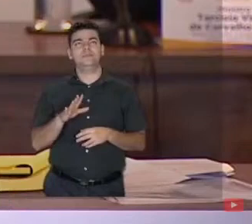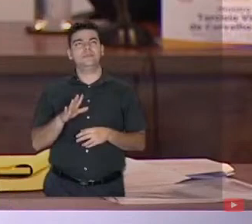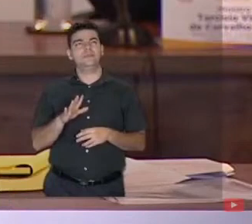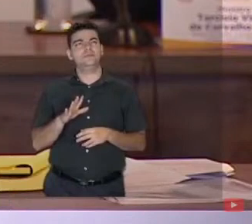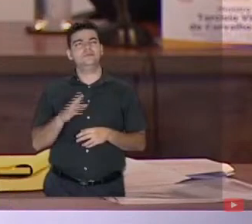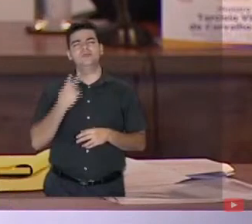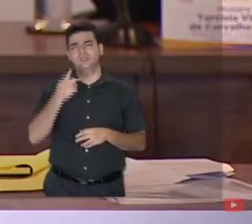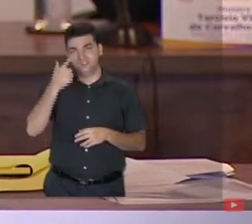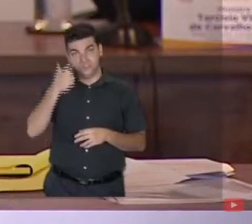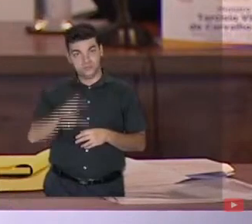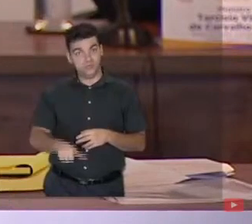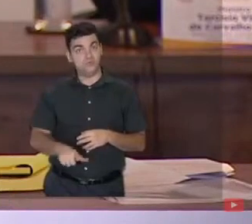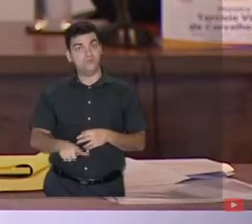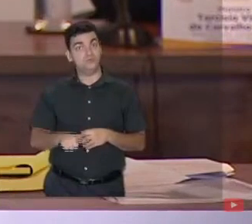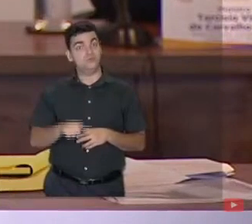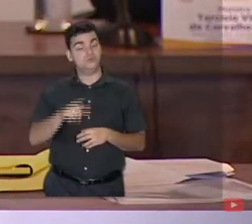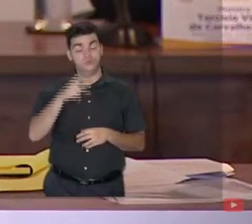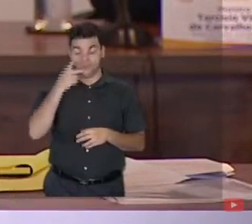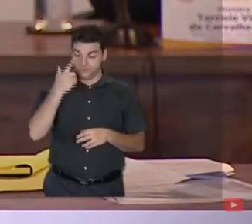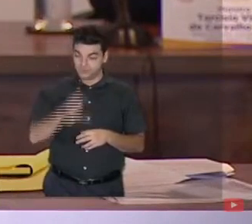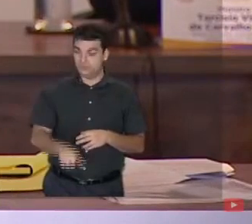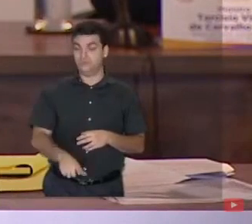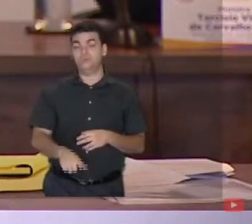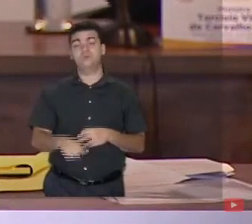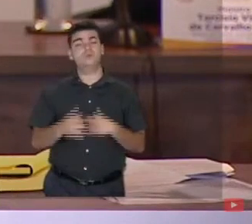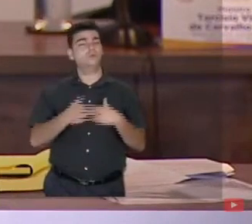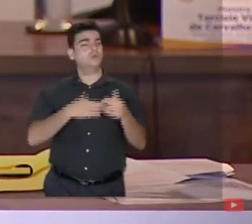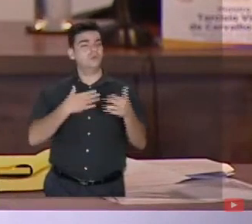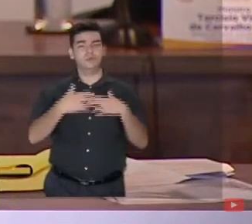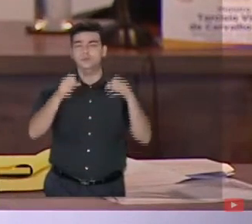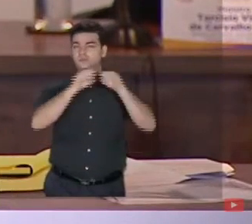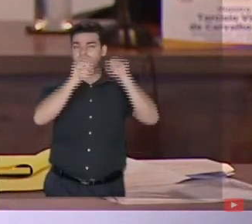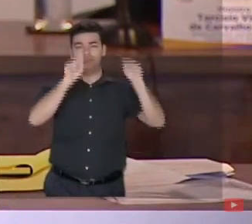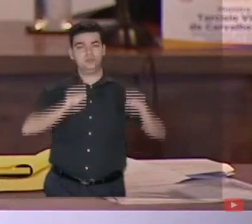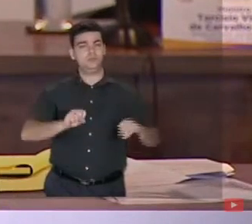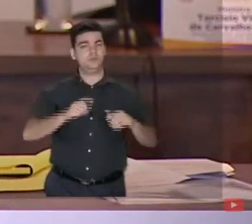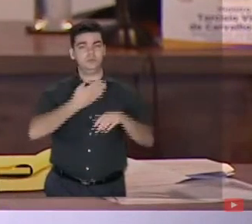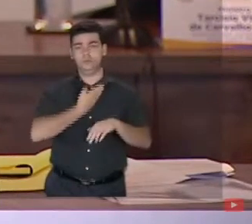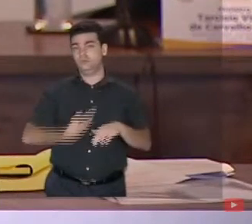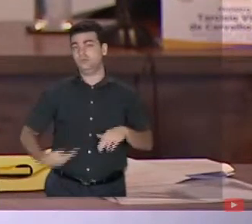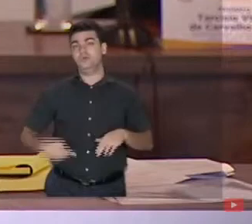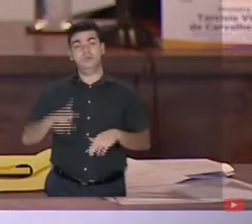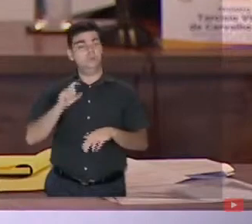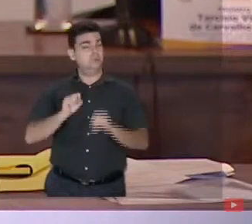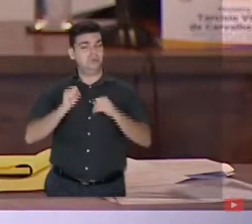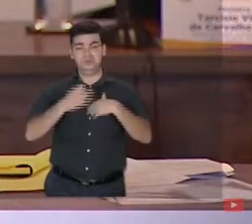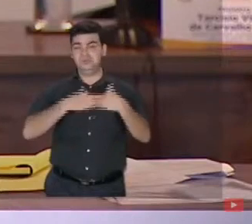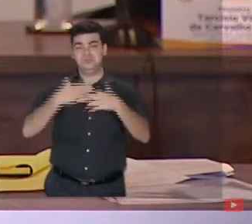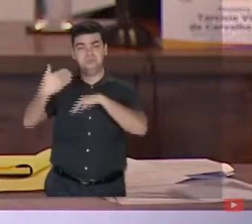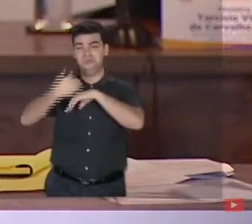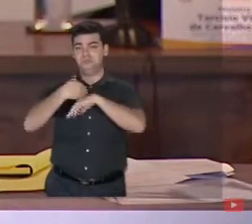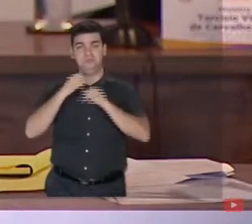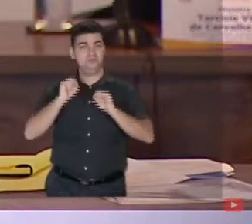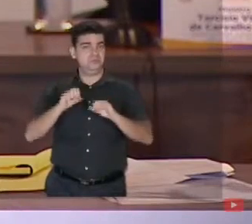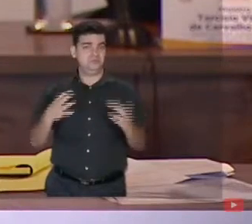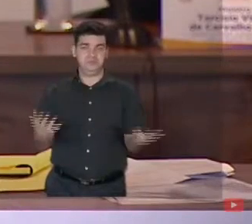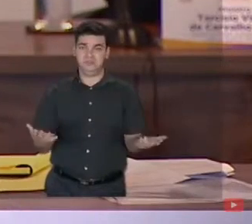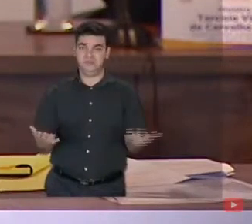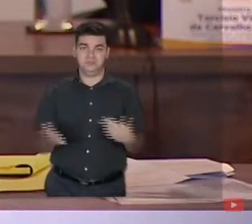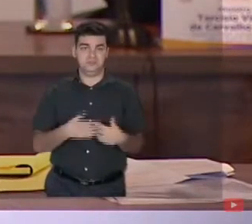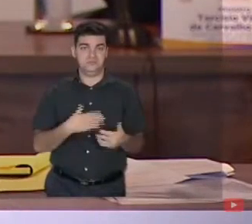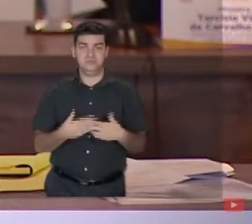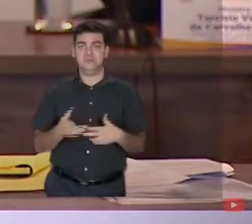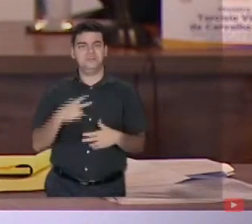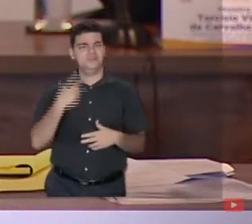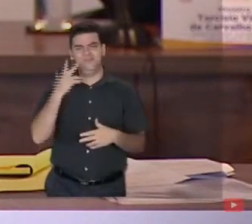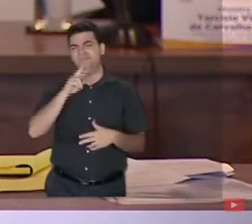Eu repito, qualquer sistema público está sujeito a ataques. E